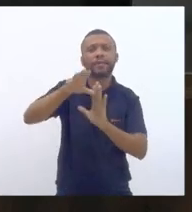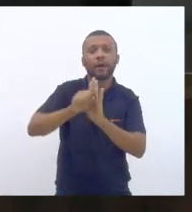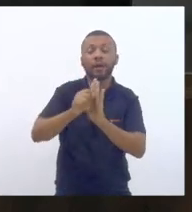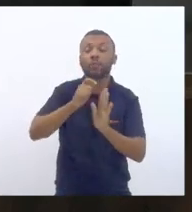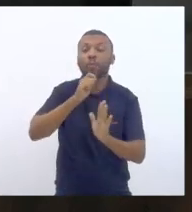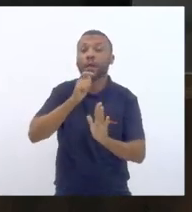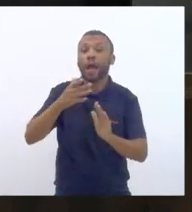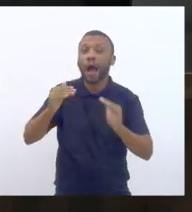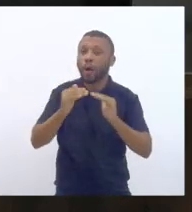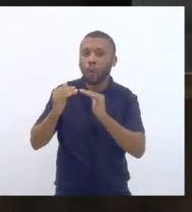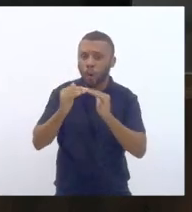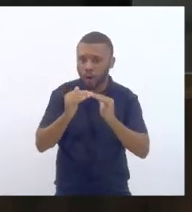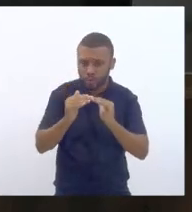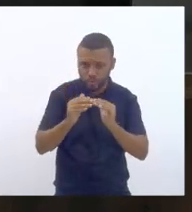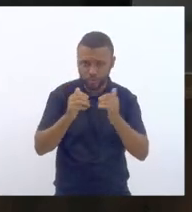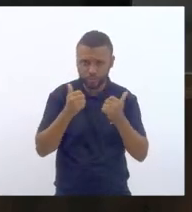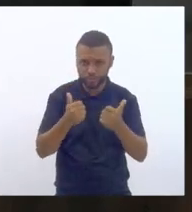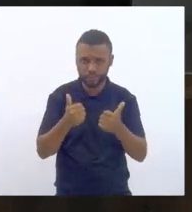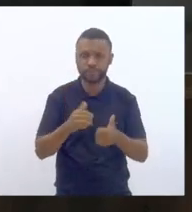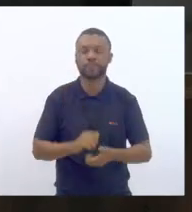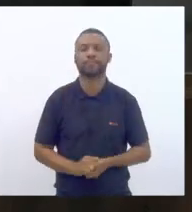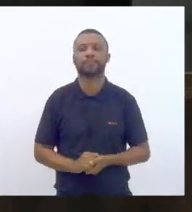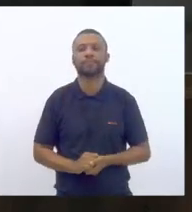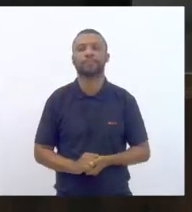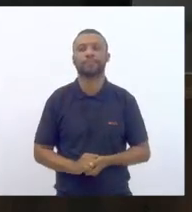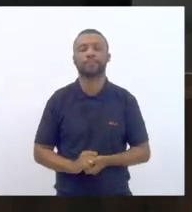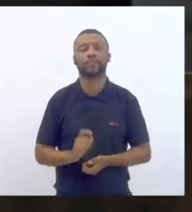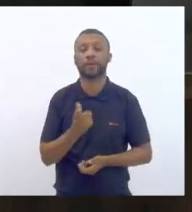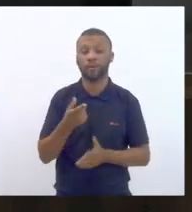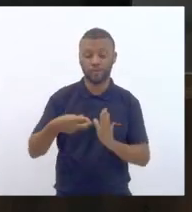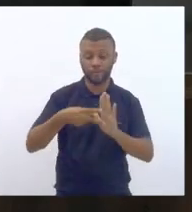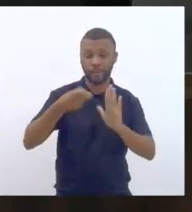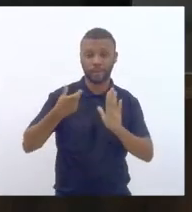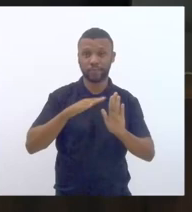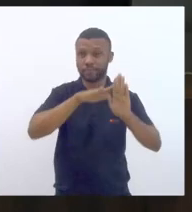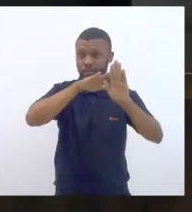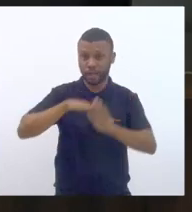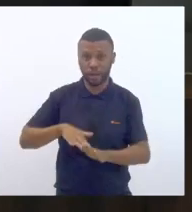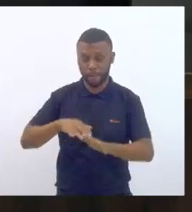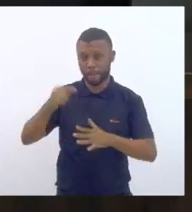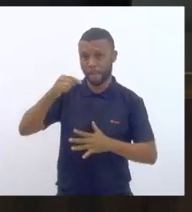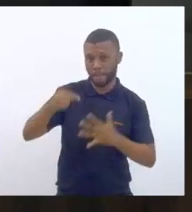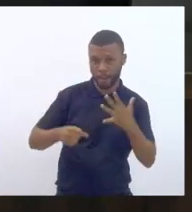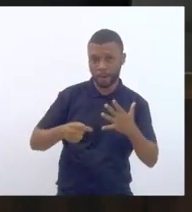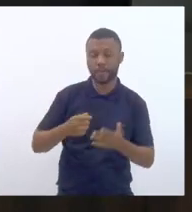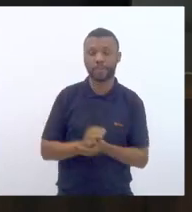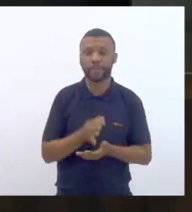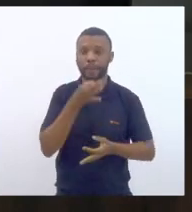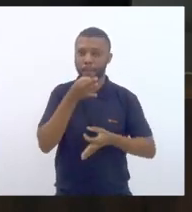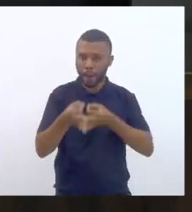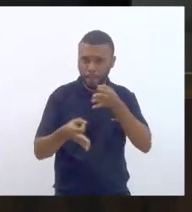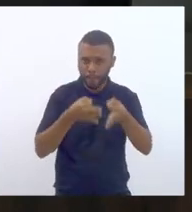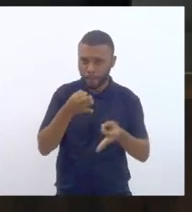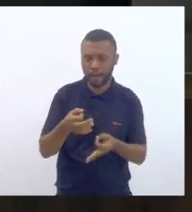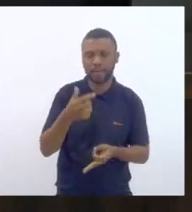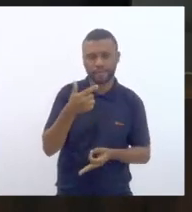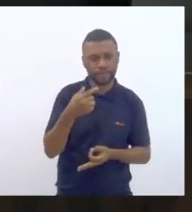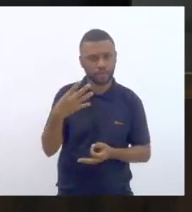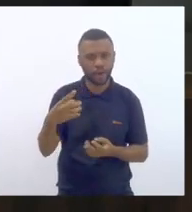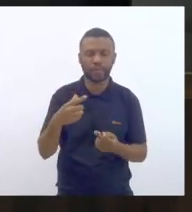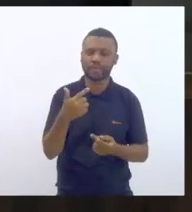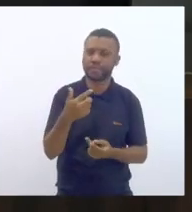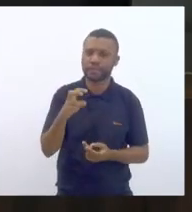senhores que aprovam, para isso que estão aprovados. Então, nós vamos derrubar os vetos, os pareceres pela derrubada. 24º da pauta,